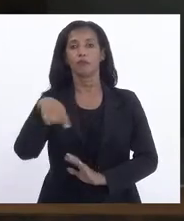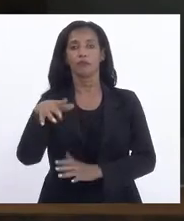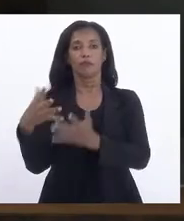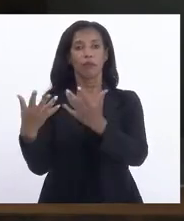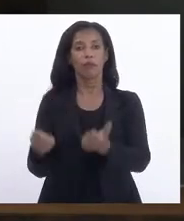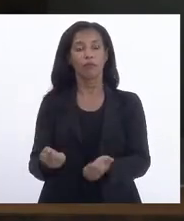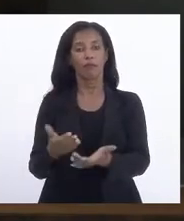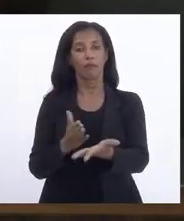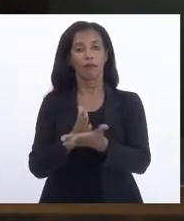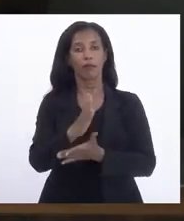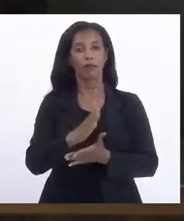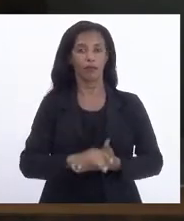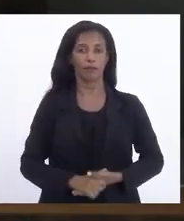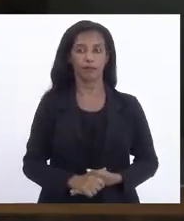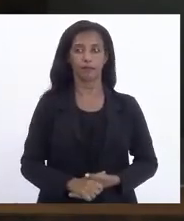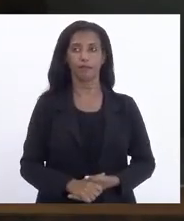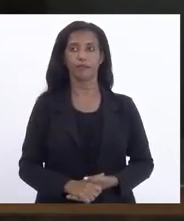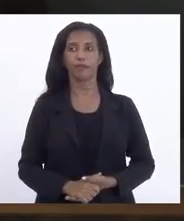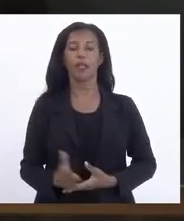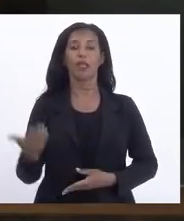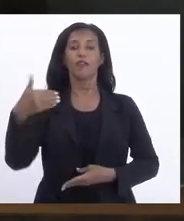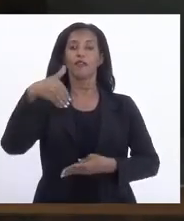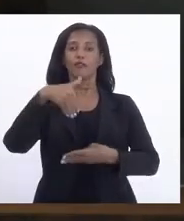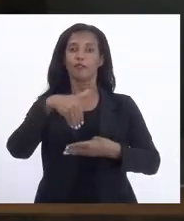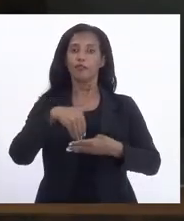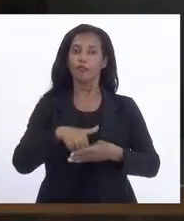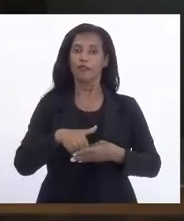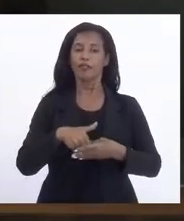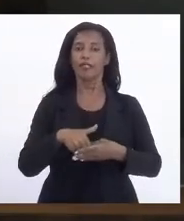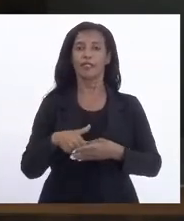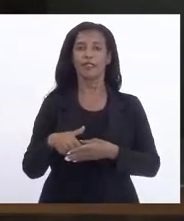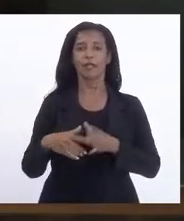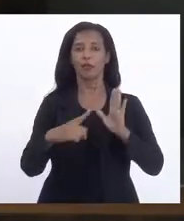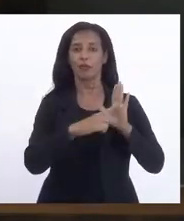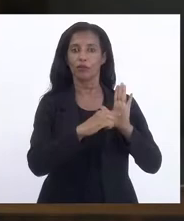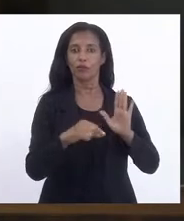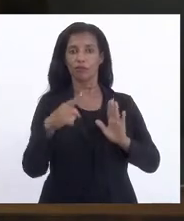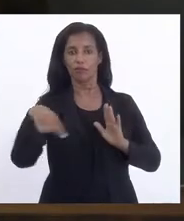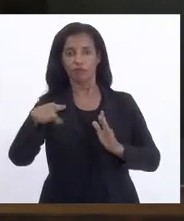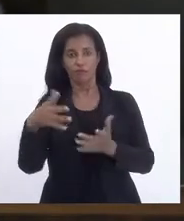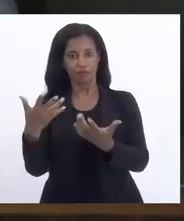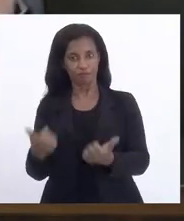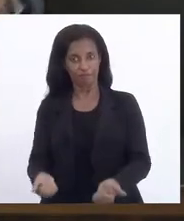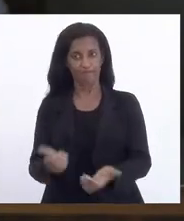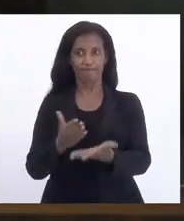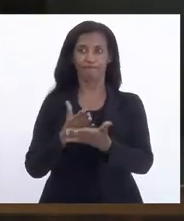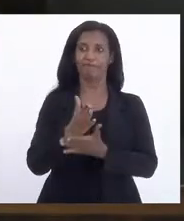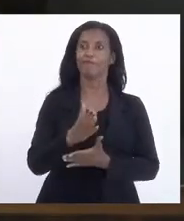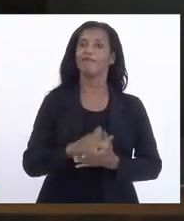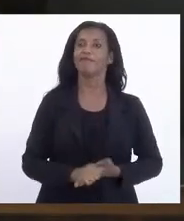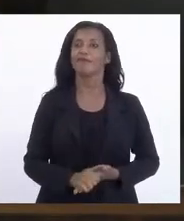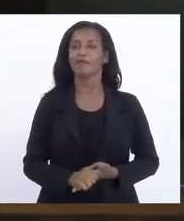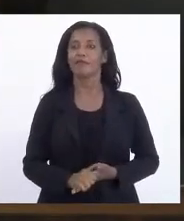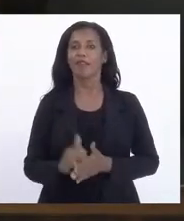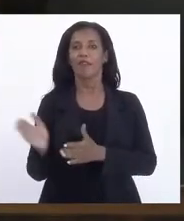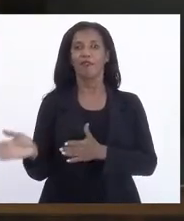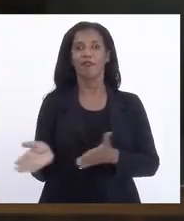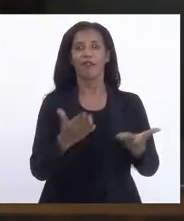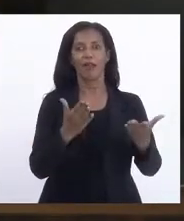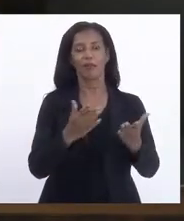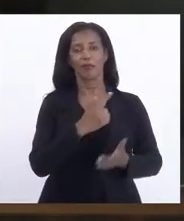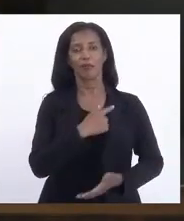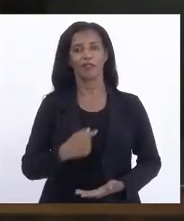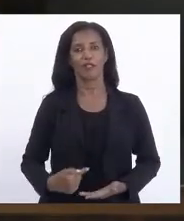permaneçam como estão, aprovado. Em votação, a matéria destacada. Senhores que aprovam, permaneçam como estão, aprovado, vai ao